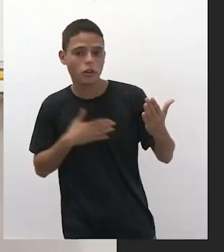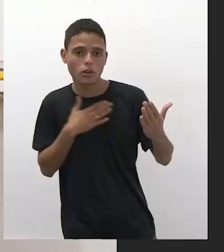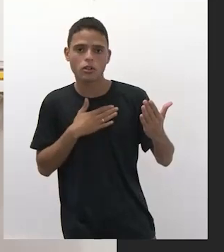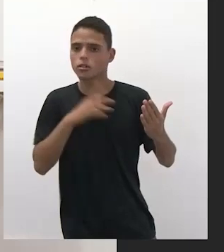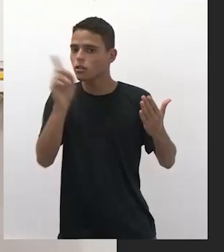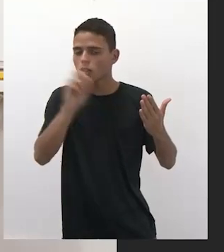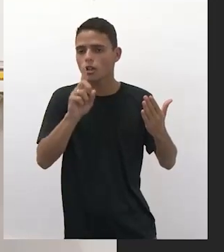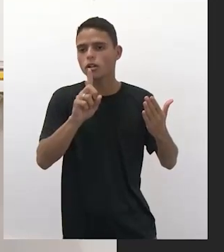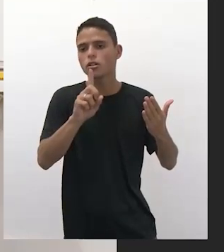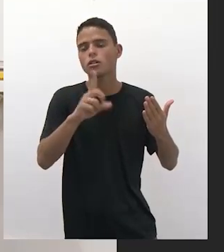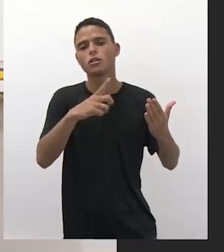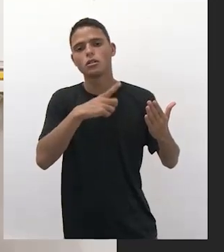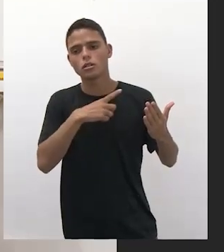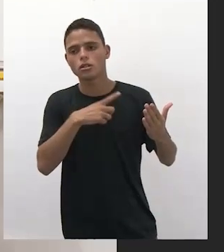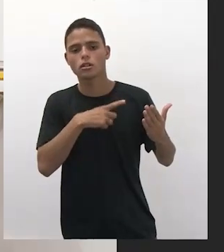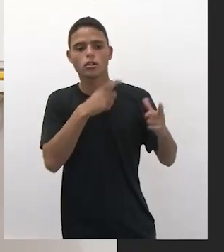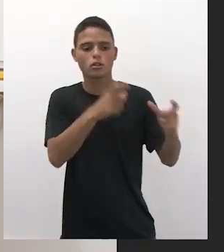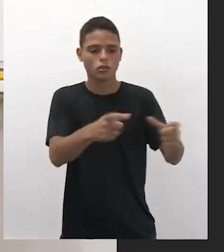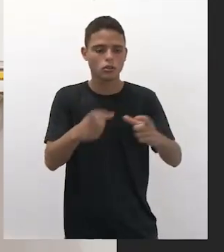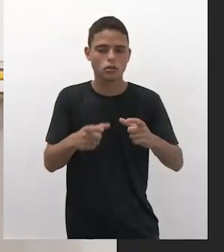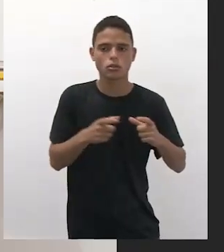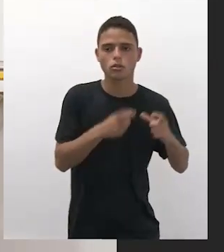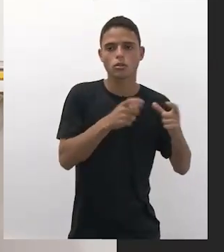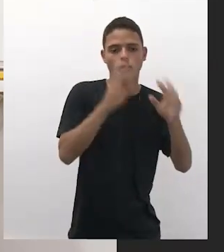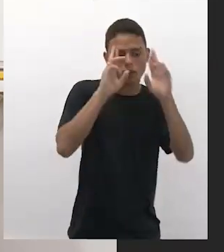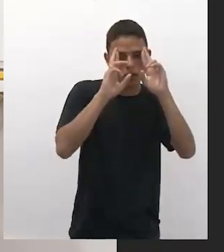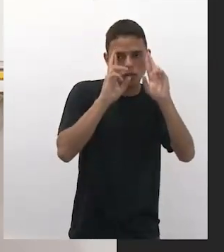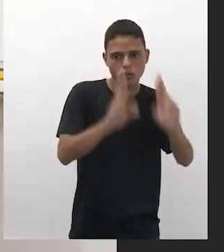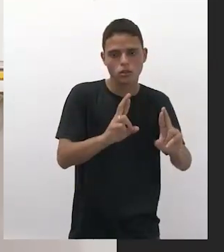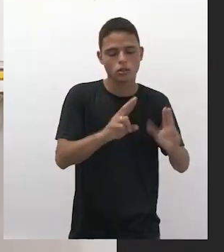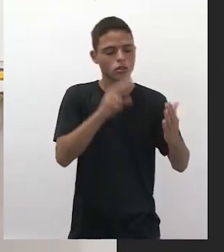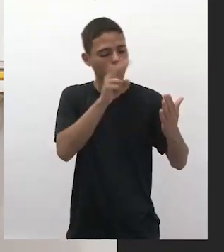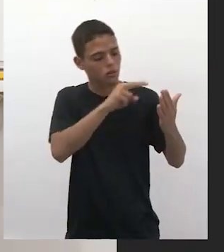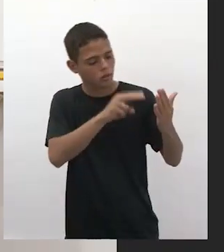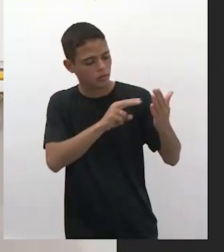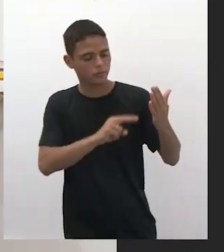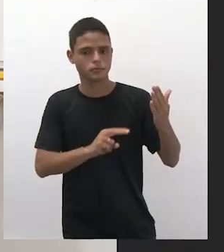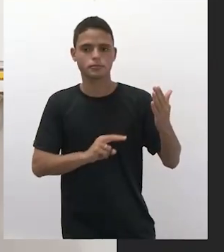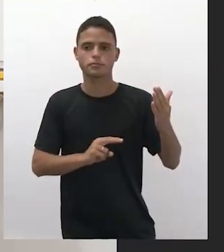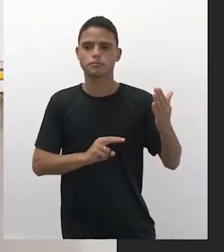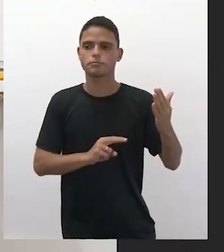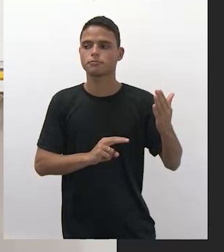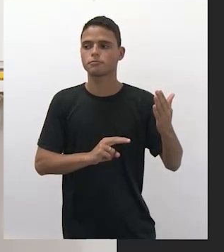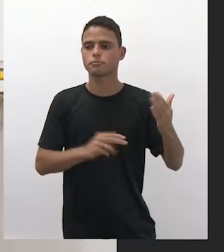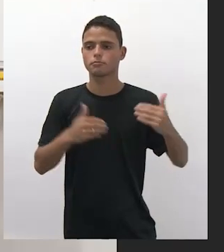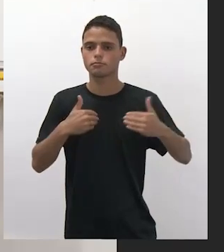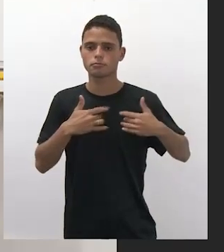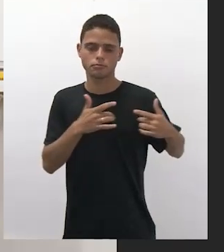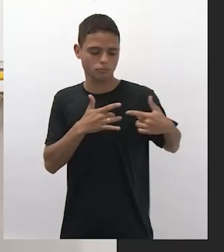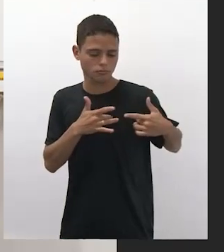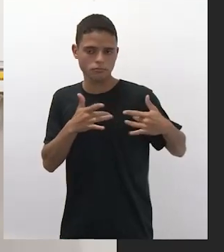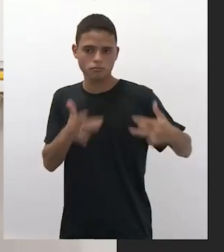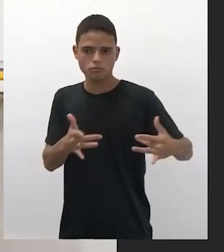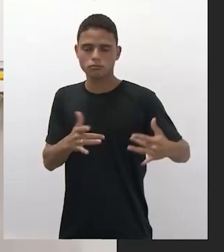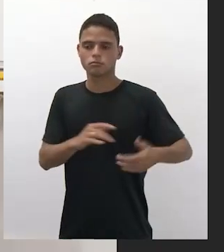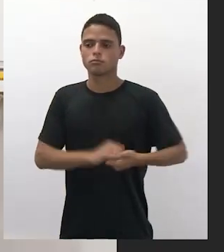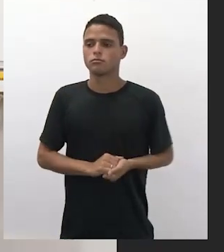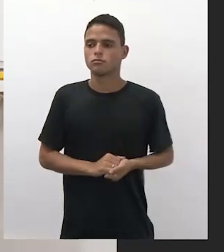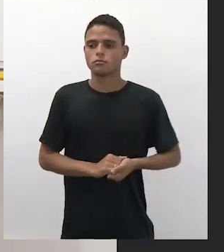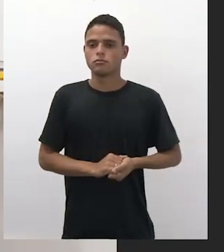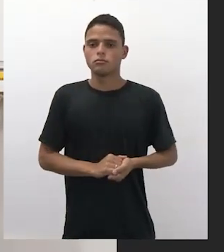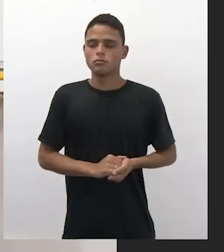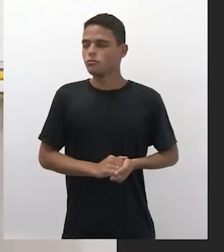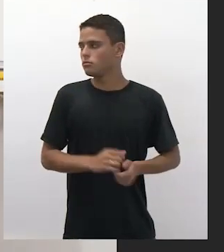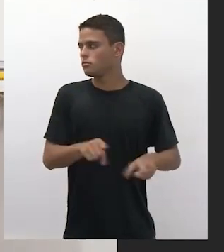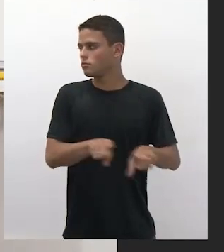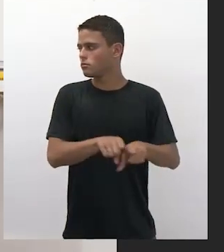gente tem ali um ambiente muito respeitoso, né? Eu leio, se eu falar, eu me coloco também e eu vejo que eles me